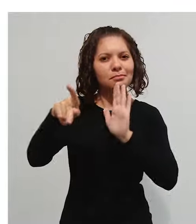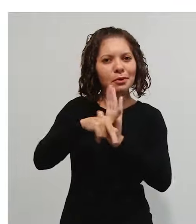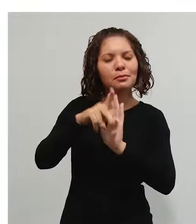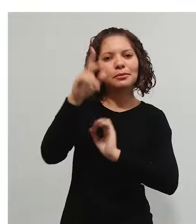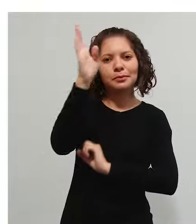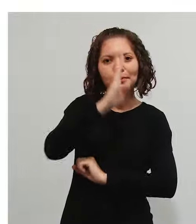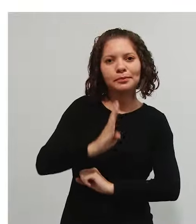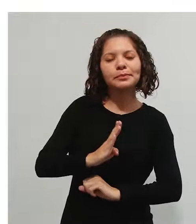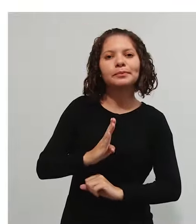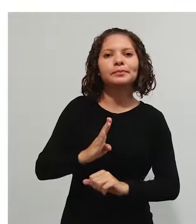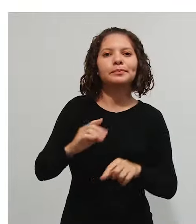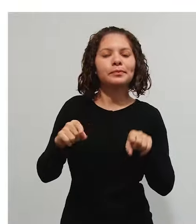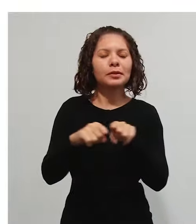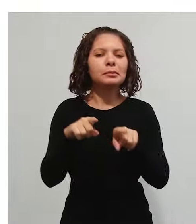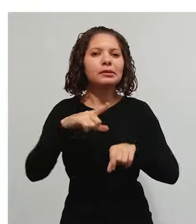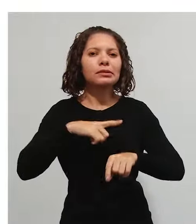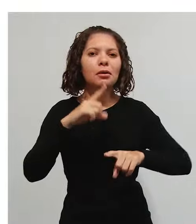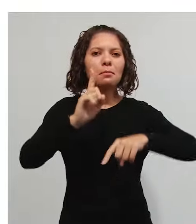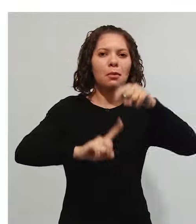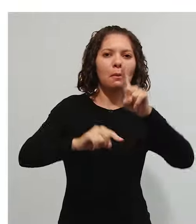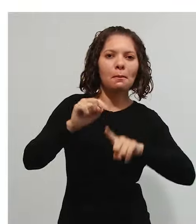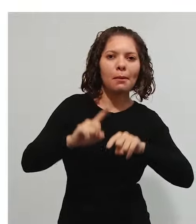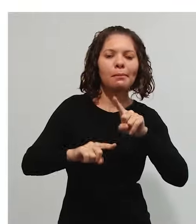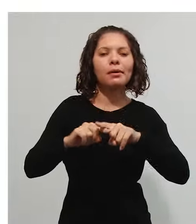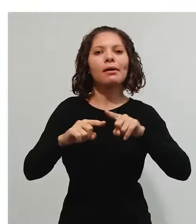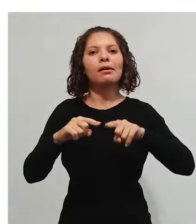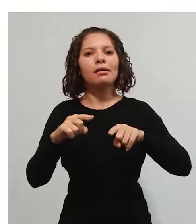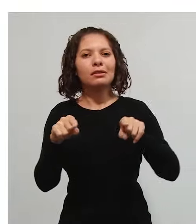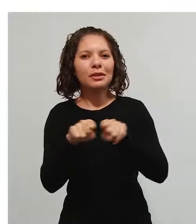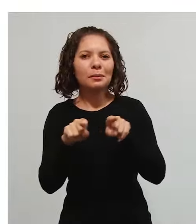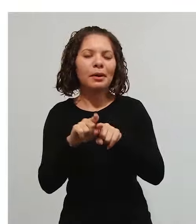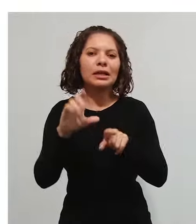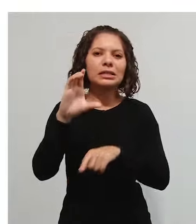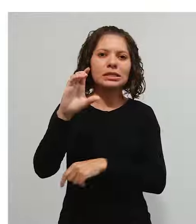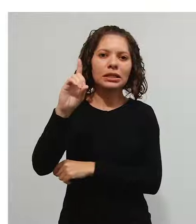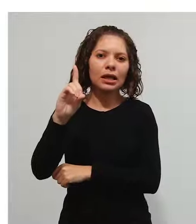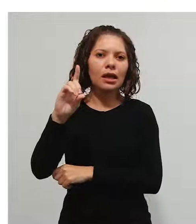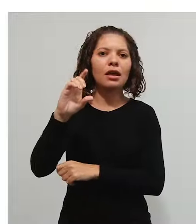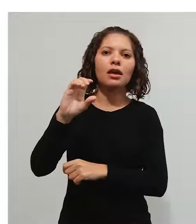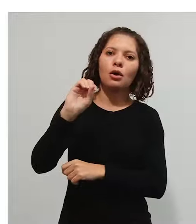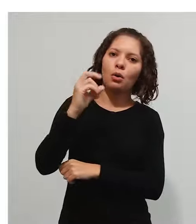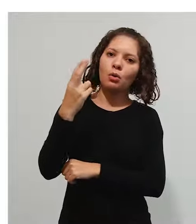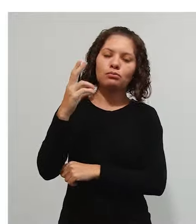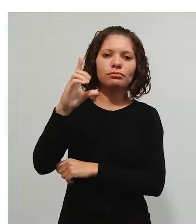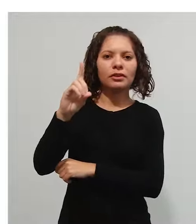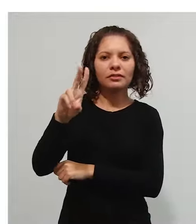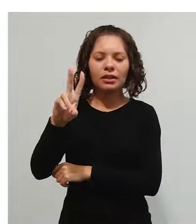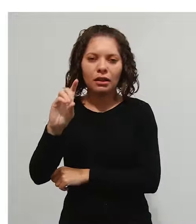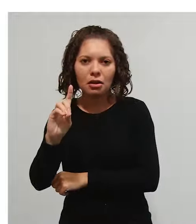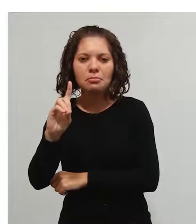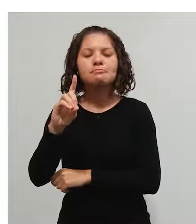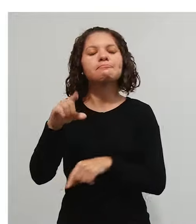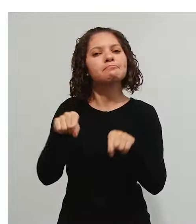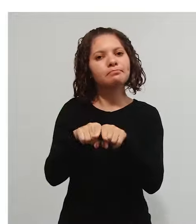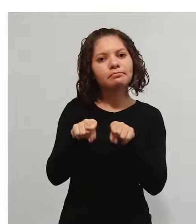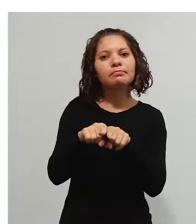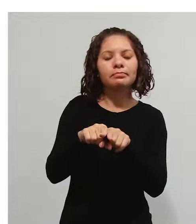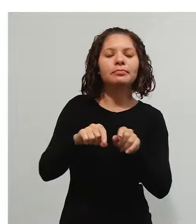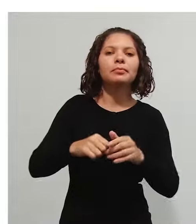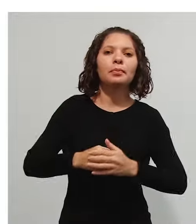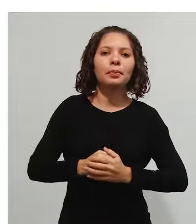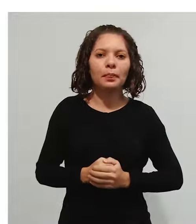suporte de material ou arquivo digital então CD DVD Tá salvo na etapa de replicação industrial de mídias ópticas de